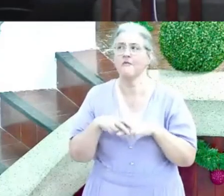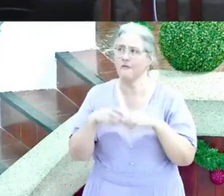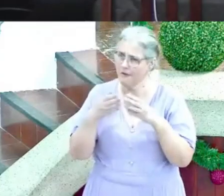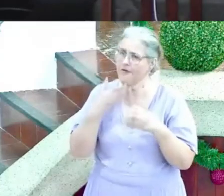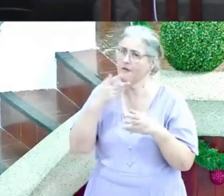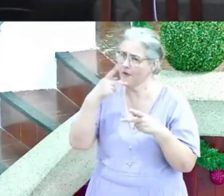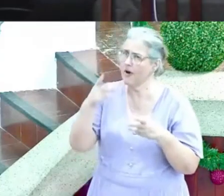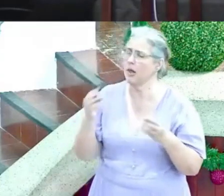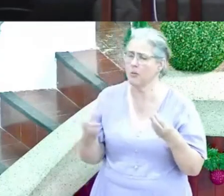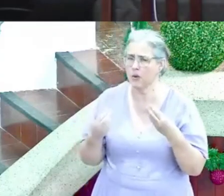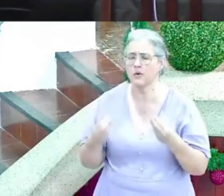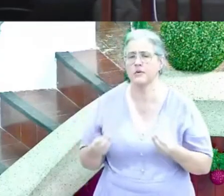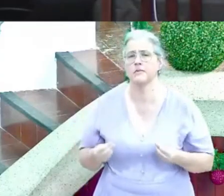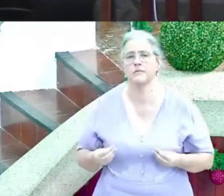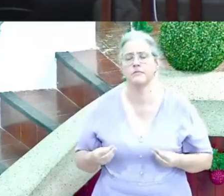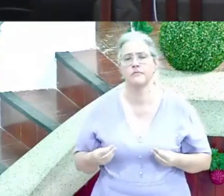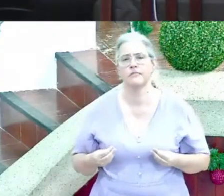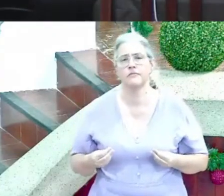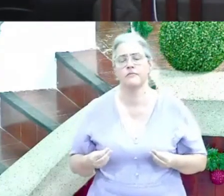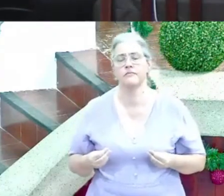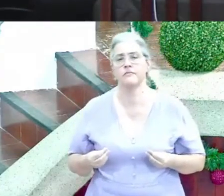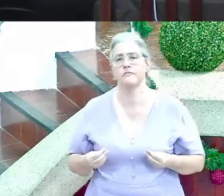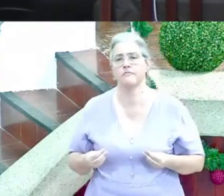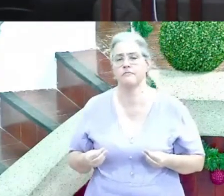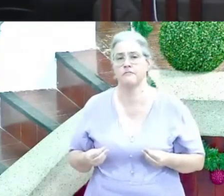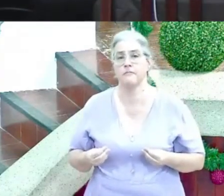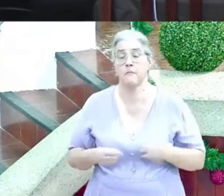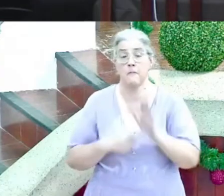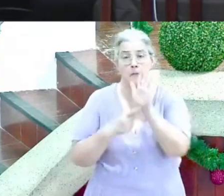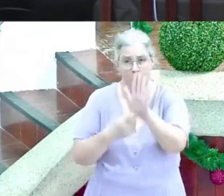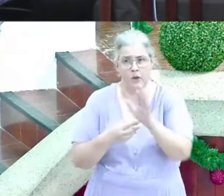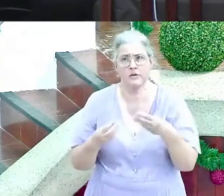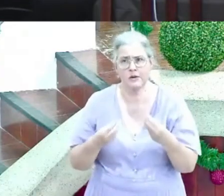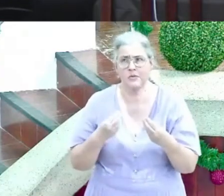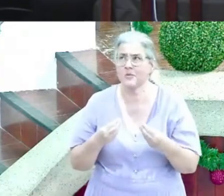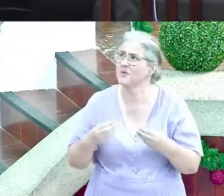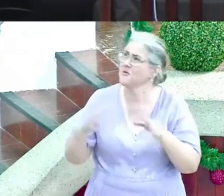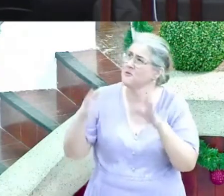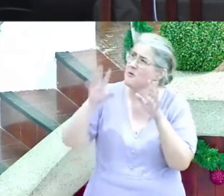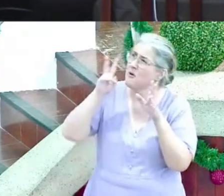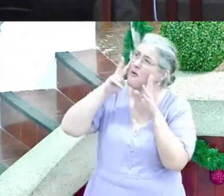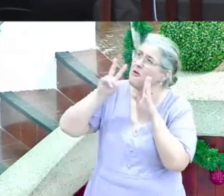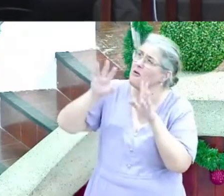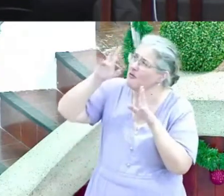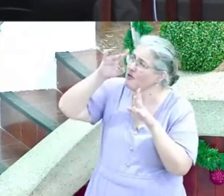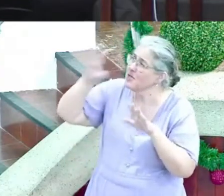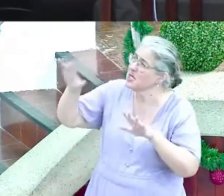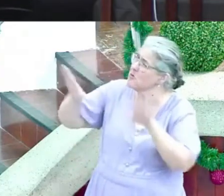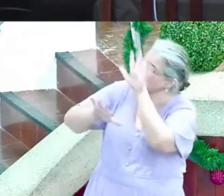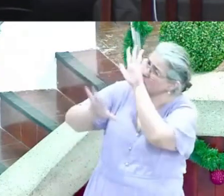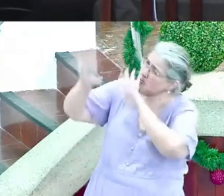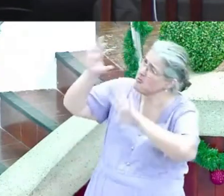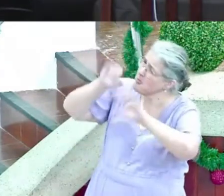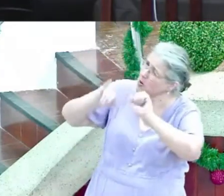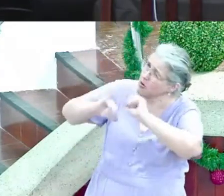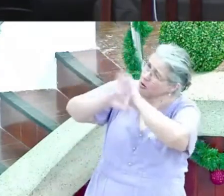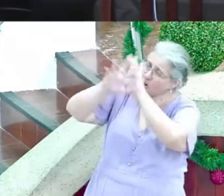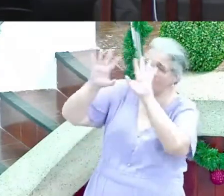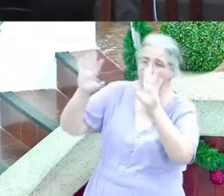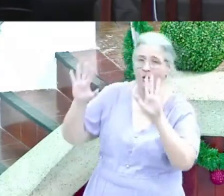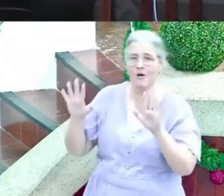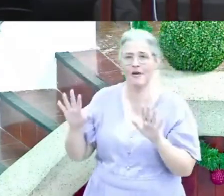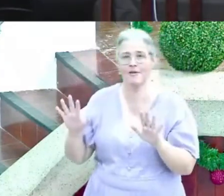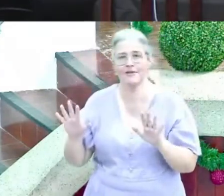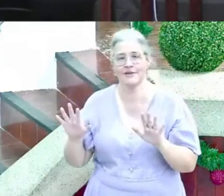primeiros versículos, nos mostram então esta visão gloriosa que Isaías tem no ano da morte do